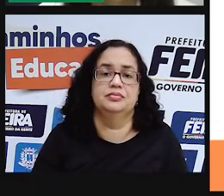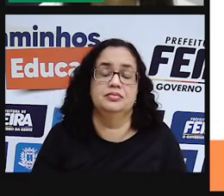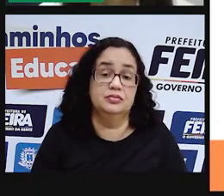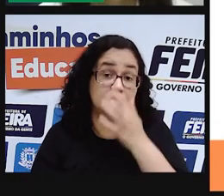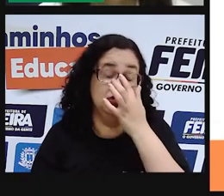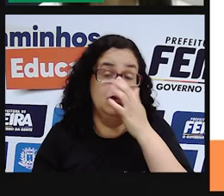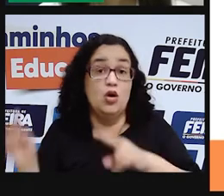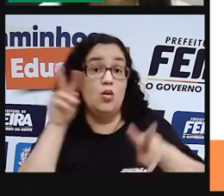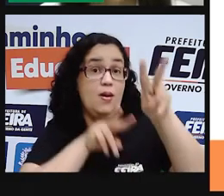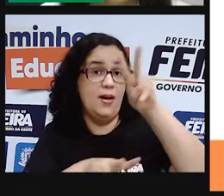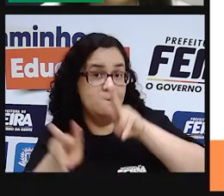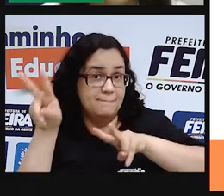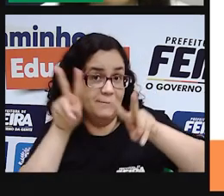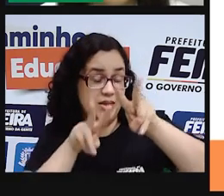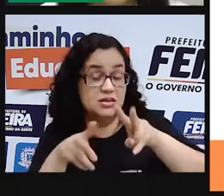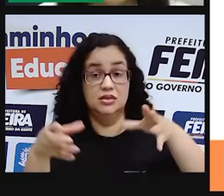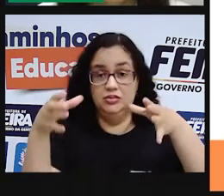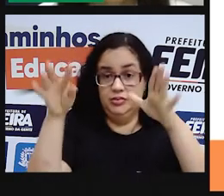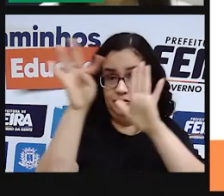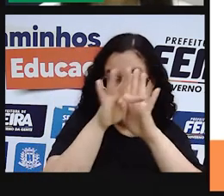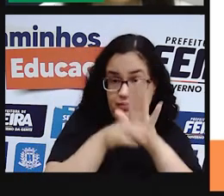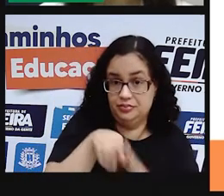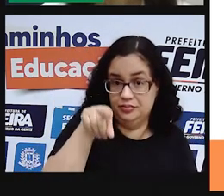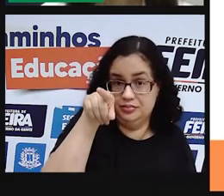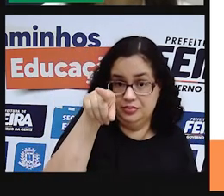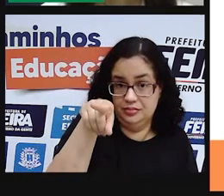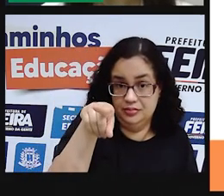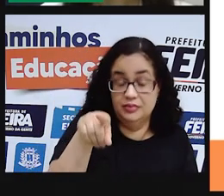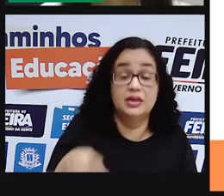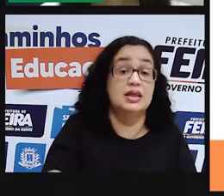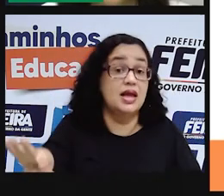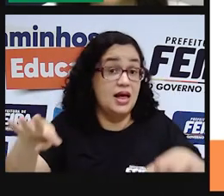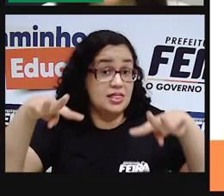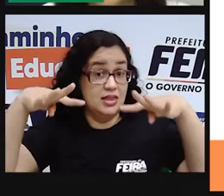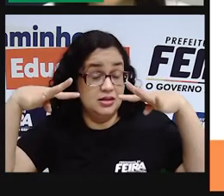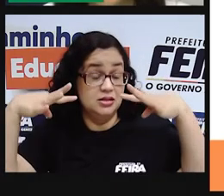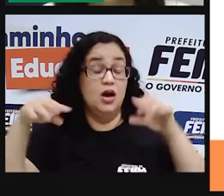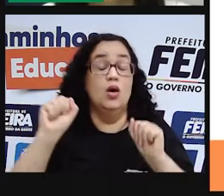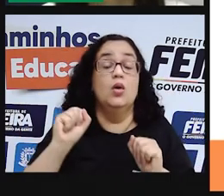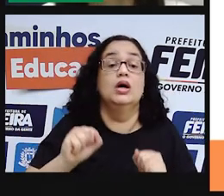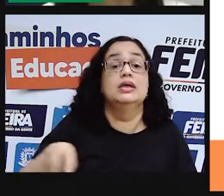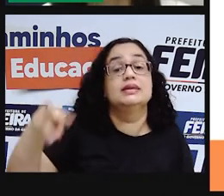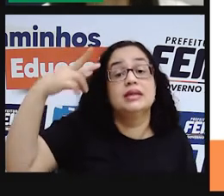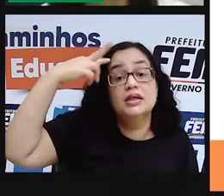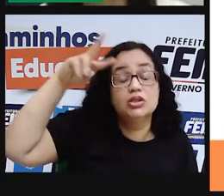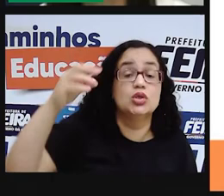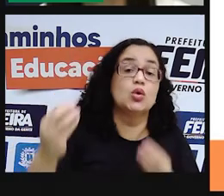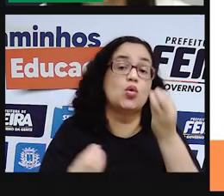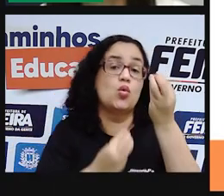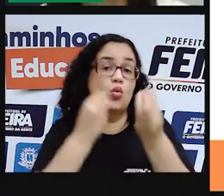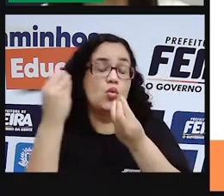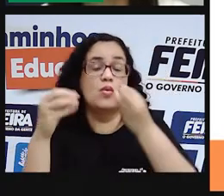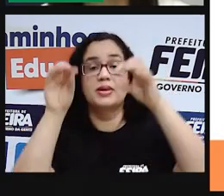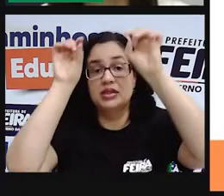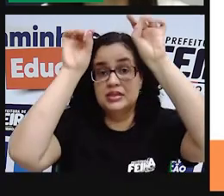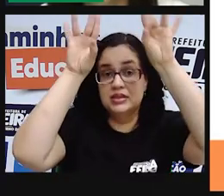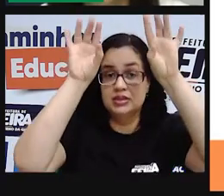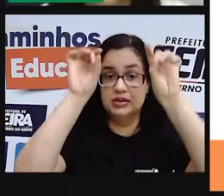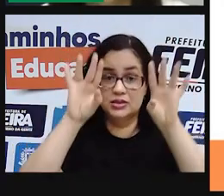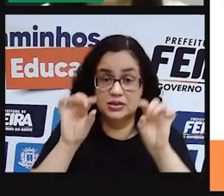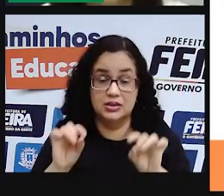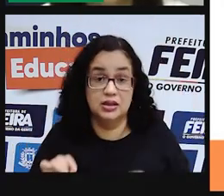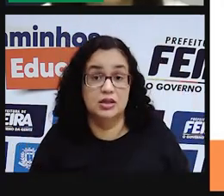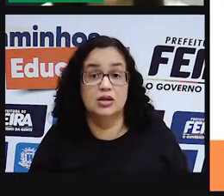a gente observa nesse trecho aqui, ó, o que mais chama a atenção da história é o foco todo especial na construção